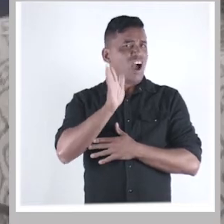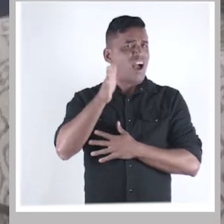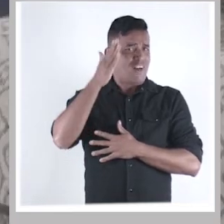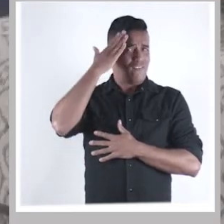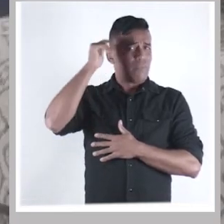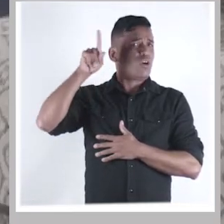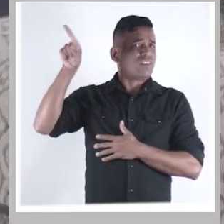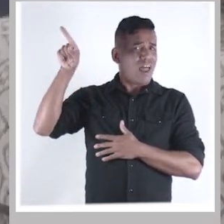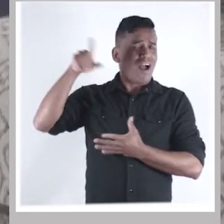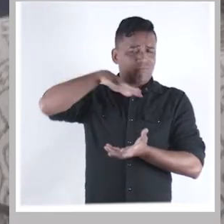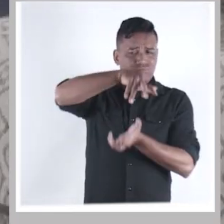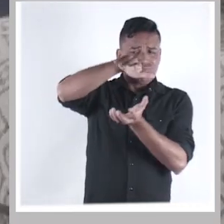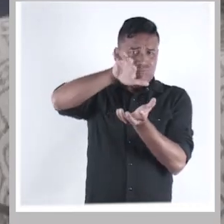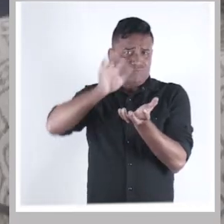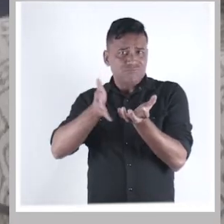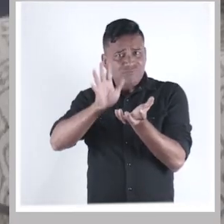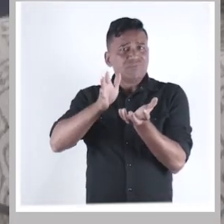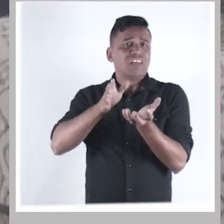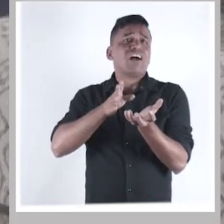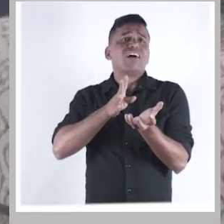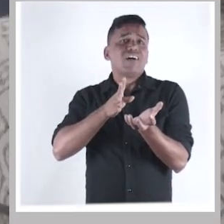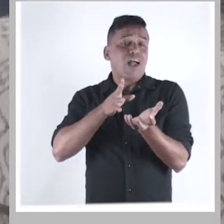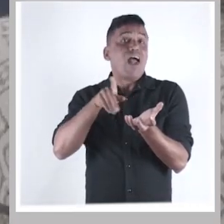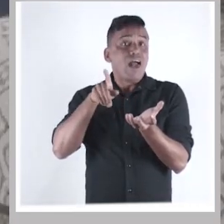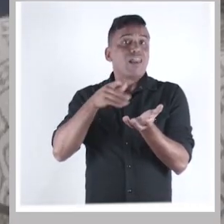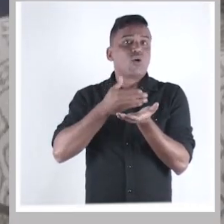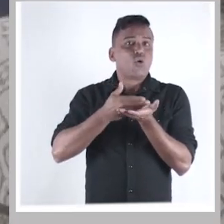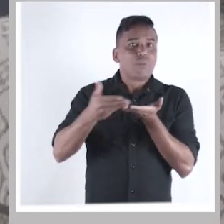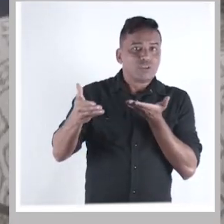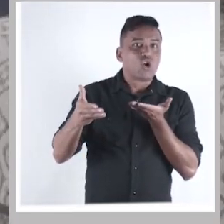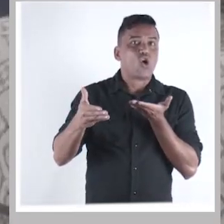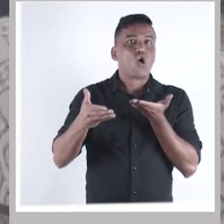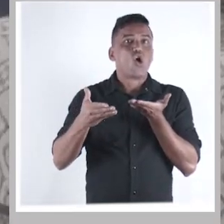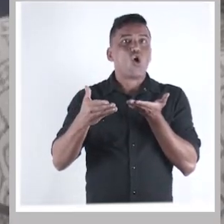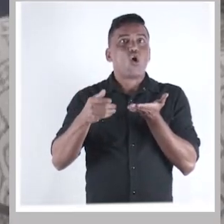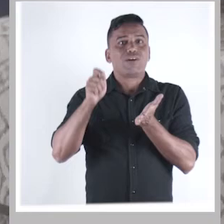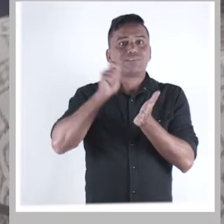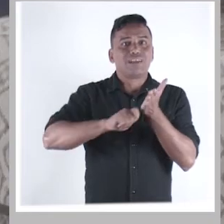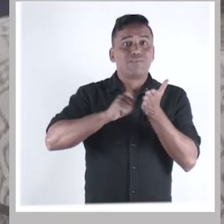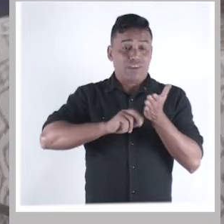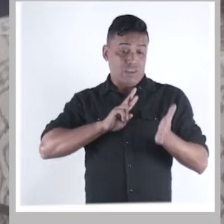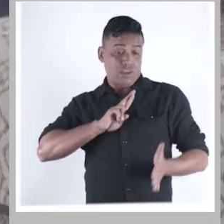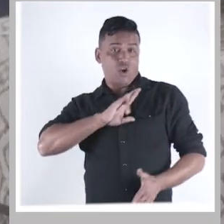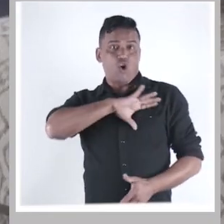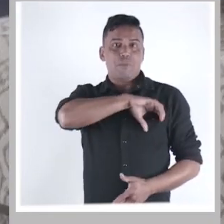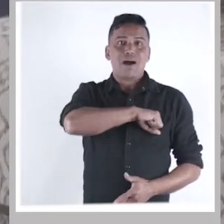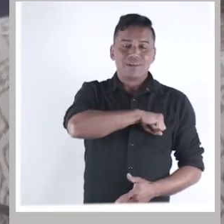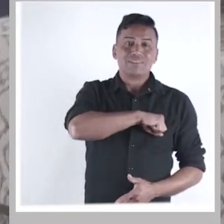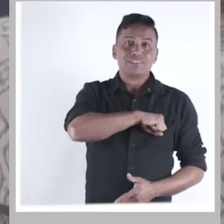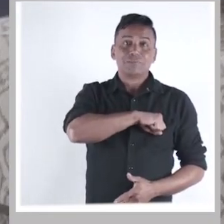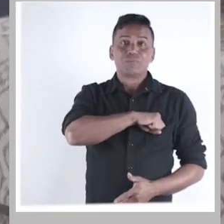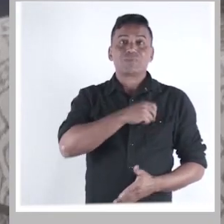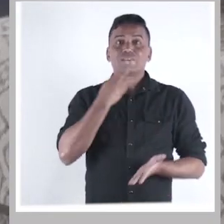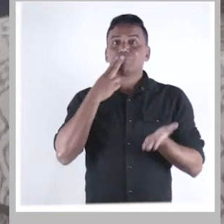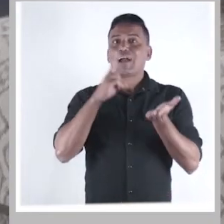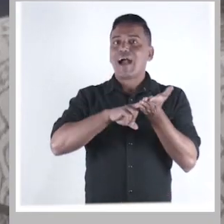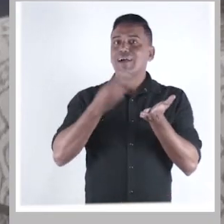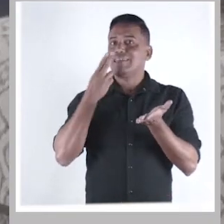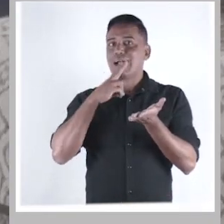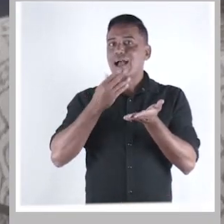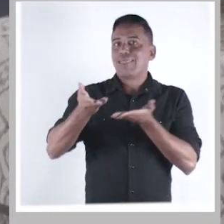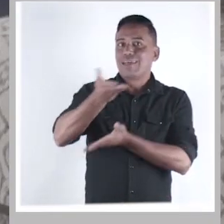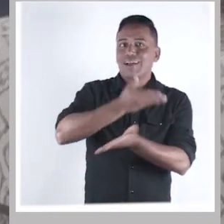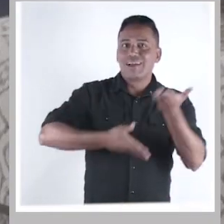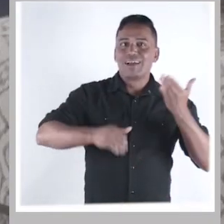escrevia, né? E aí ela foi o convencimento, né? Ela já estava escrevendo um romance e começou a escrever cartas